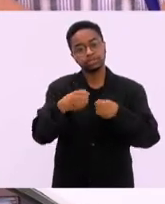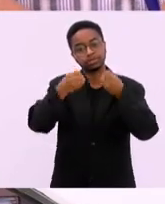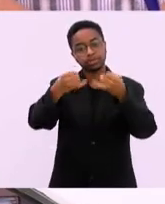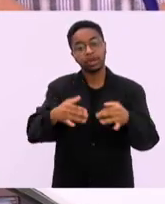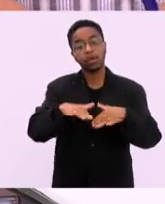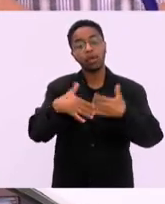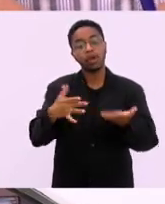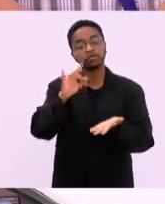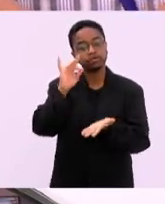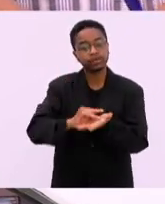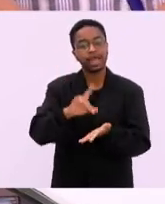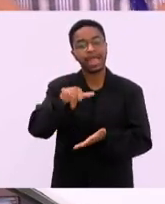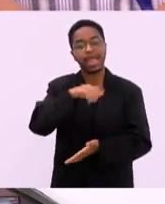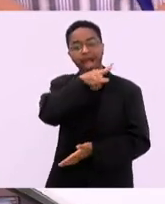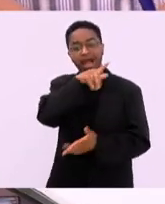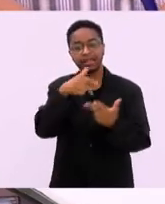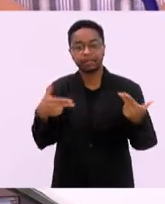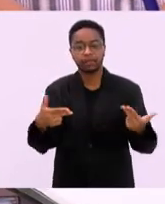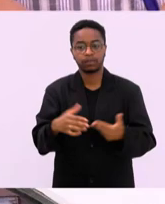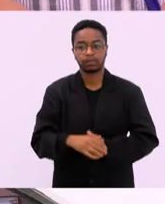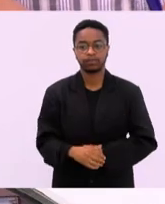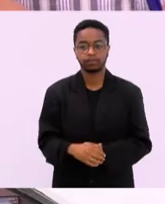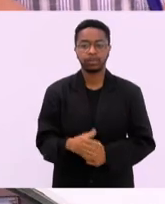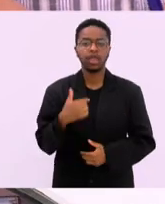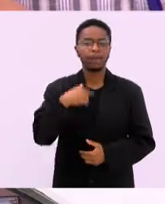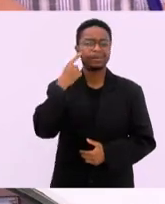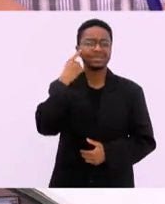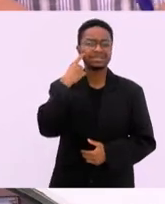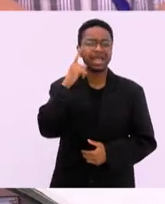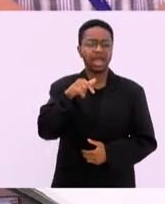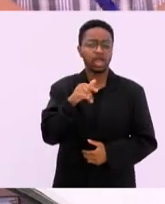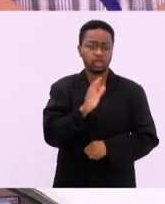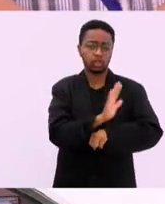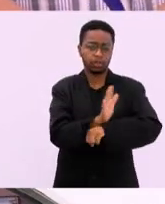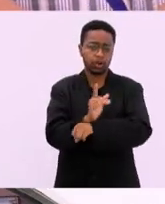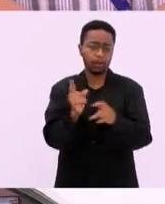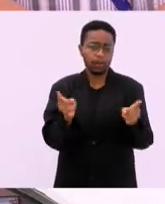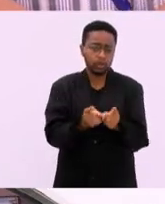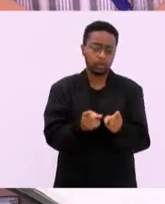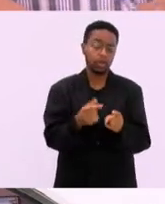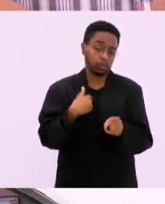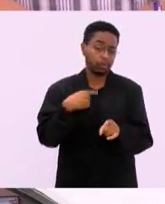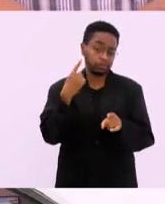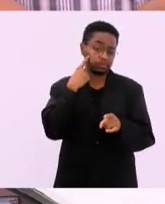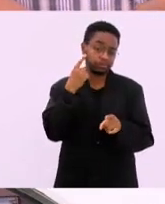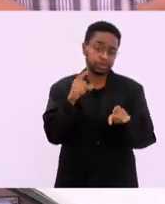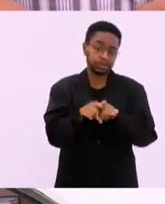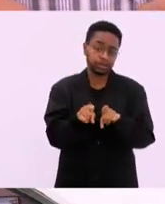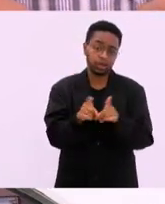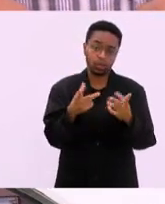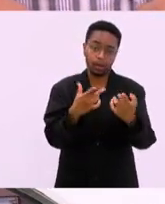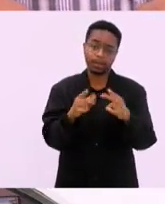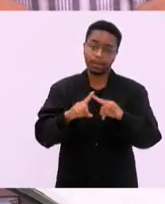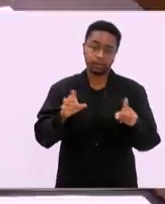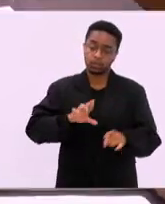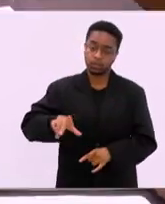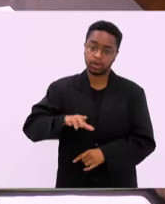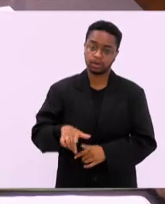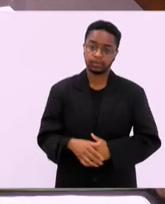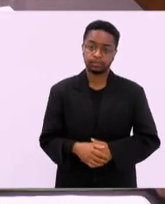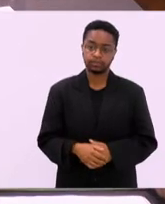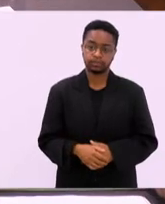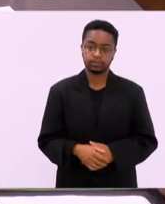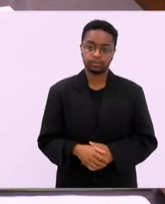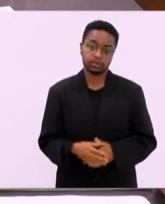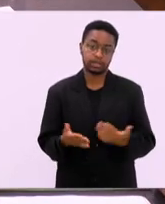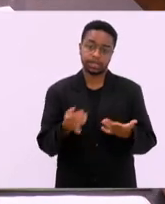é realmente. Sempre achei que cação fosse o tubarão menor. Eu também pensava a mesma coisa, mas não é. É igual como a denominação do macaco.